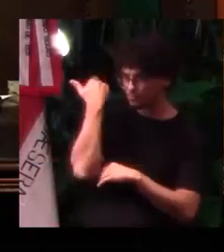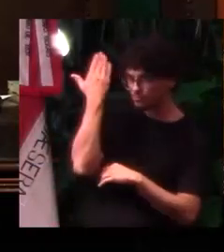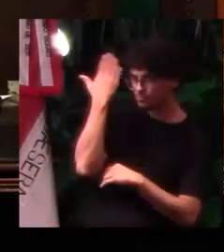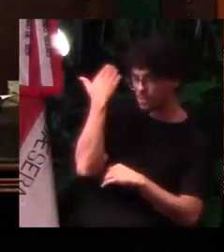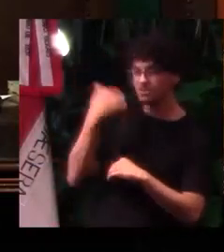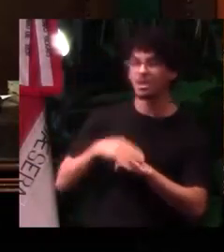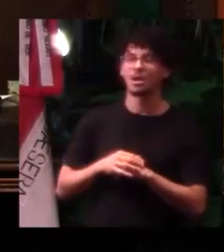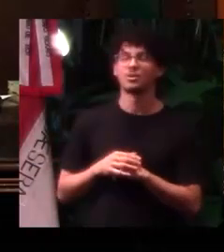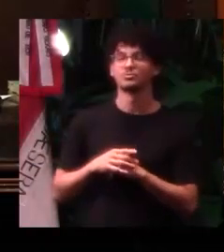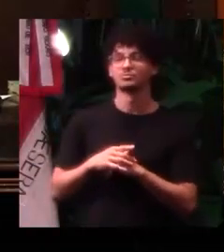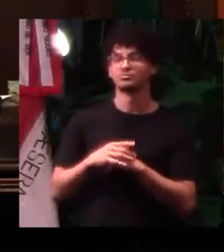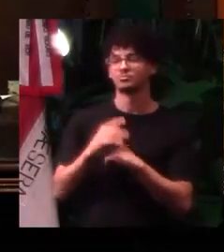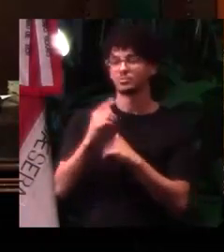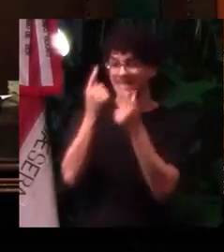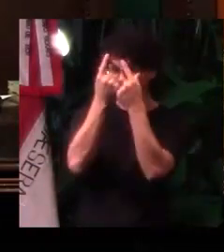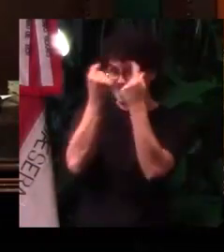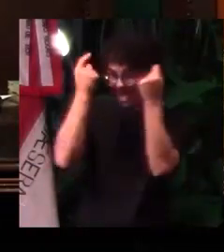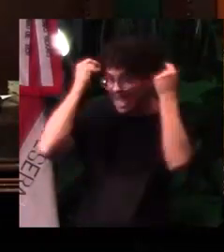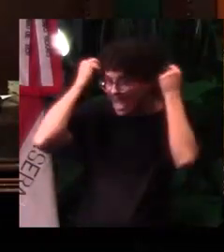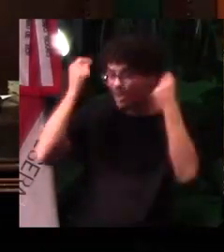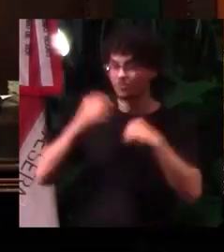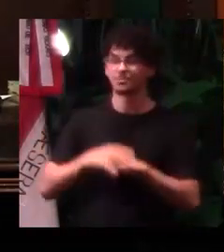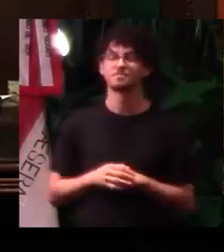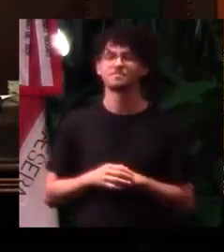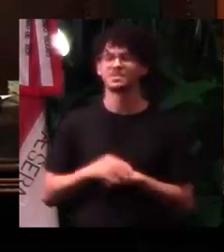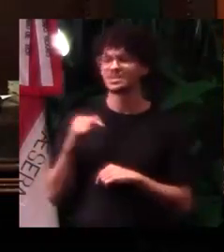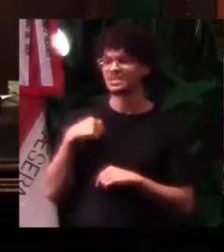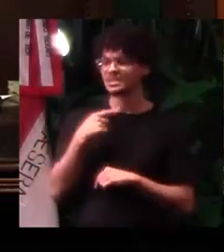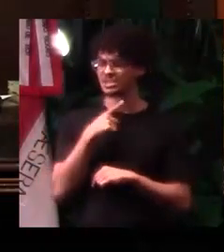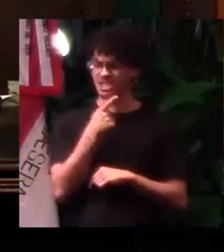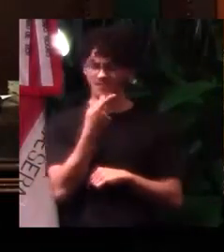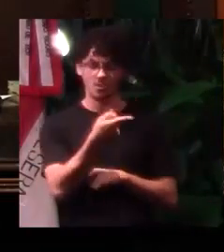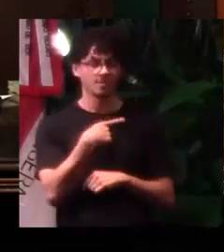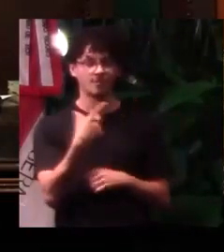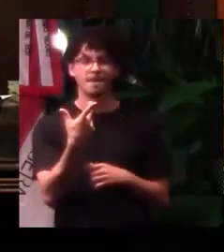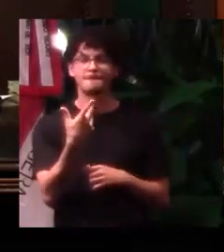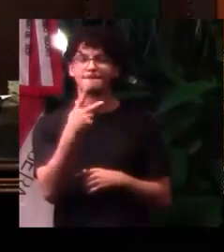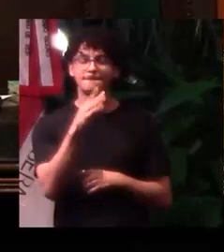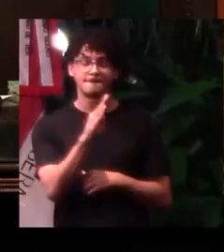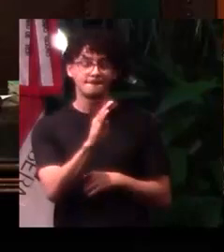haveria aquilo que ele chamou de bela totalidade, não é?